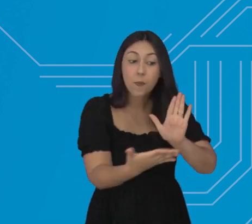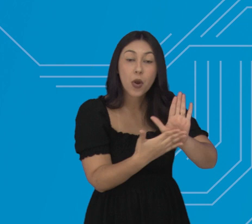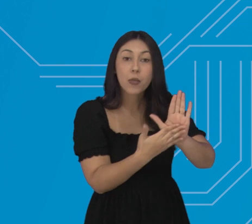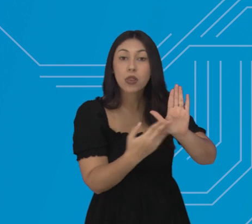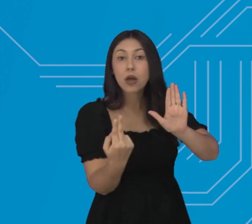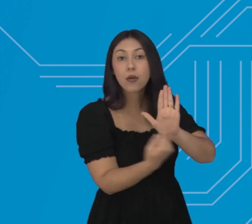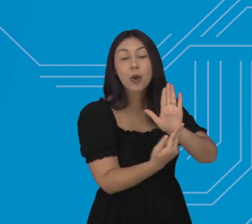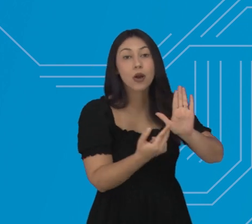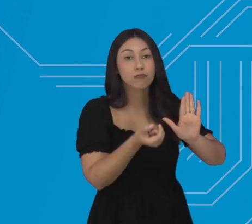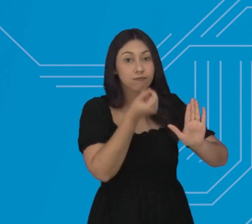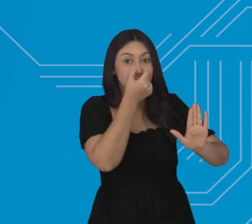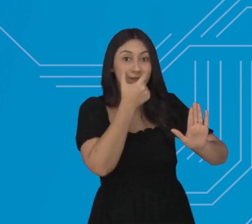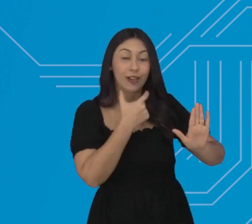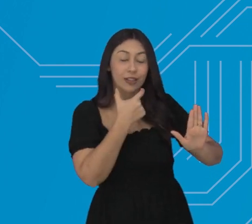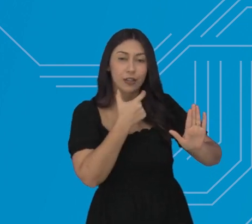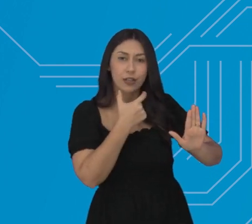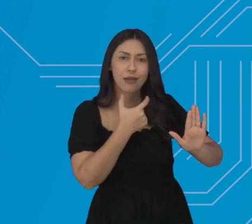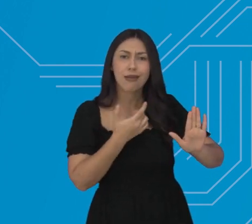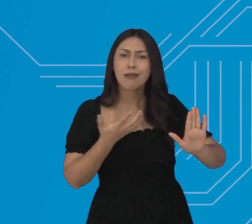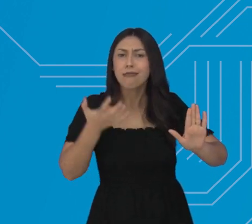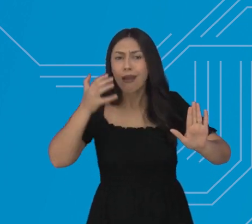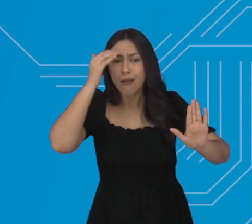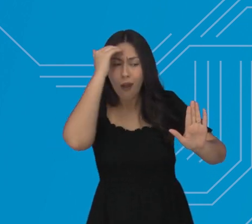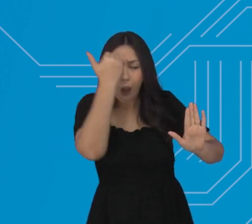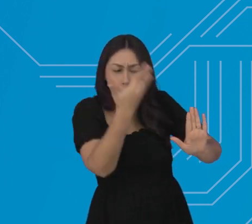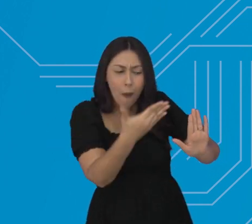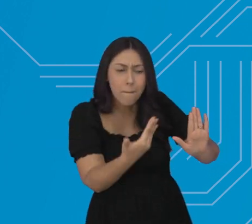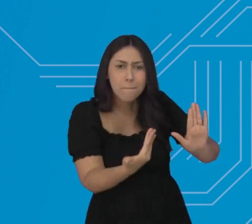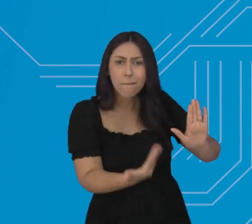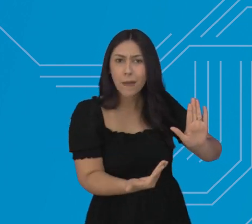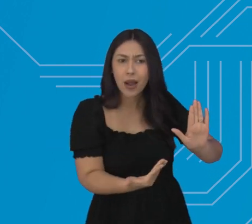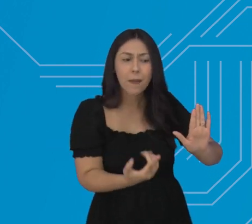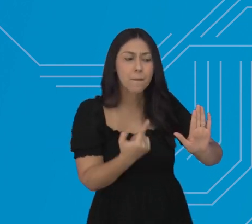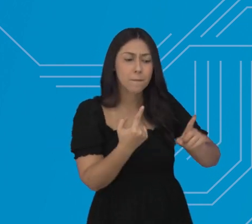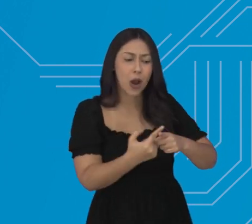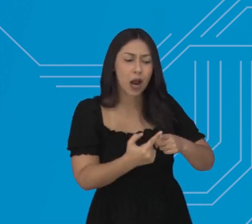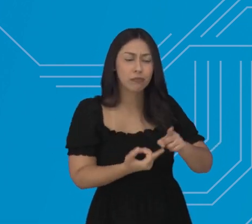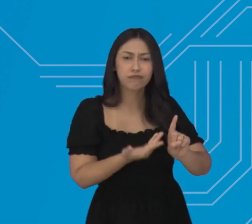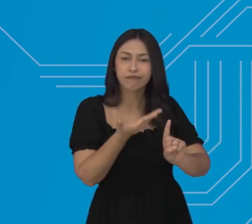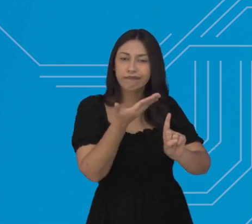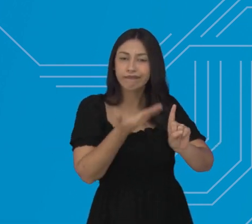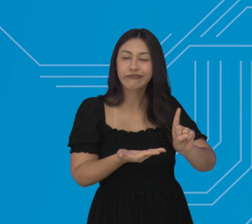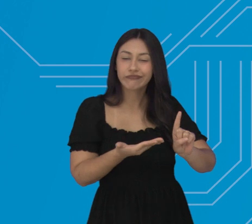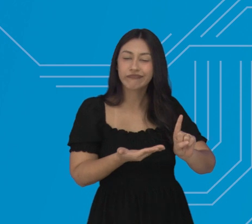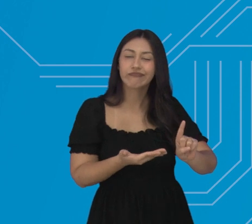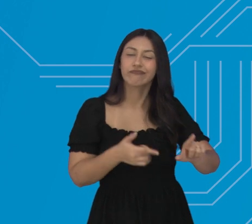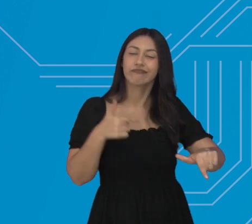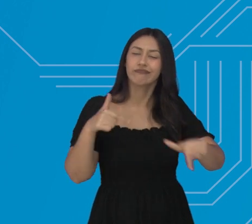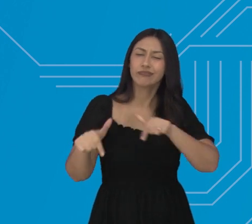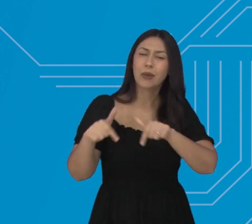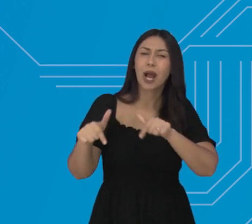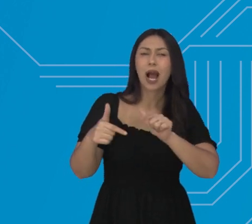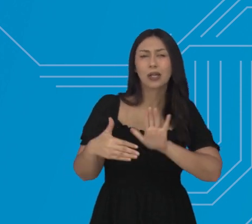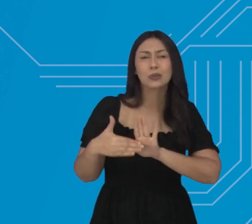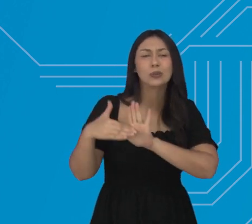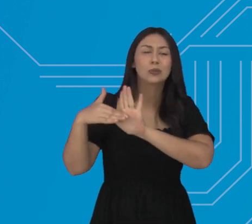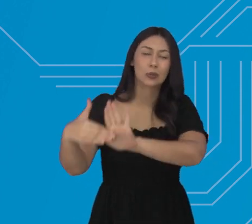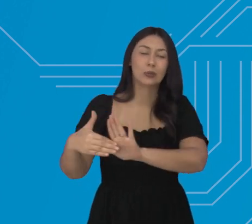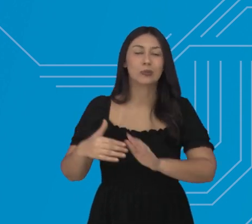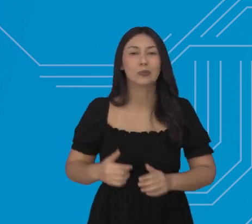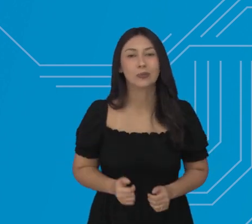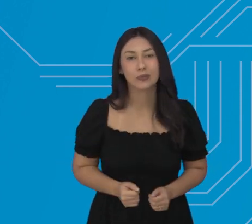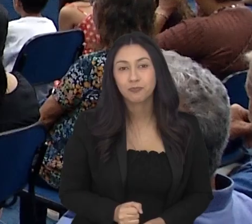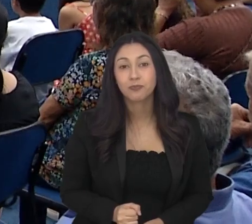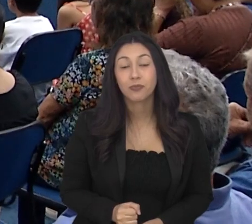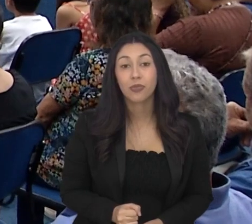vereador Roberto do Eleven e serve de reconhecimento aos serviços prestados por Edineu para a economia e também geração de emprego e renda em